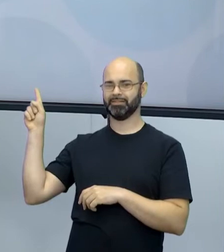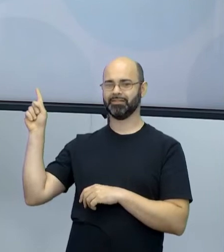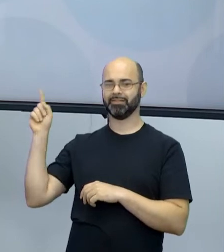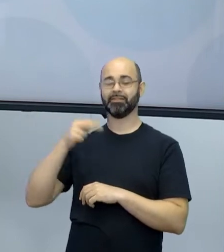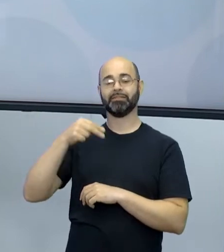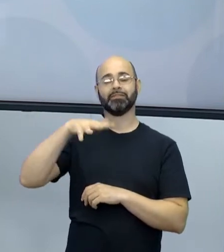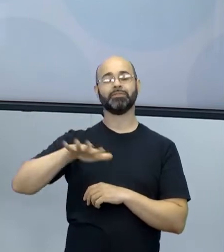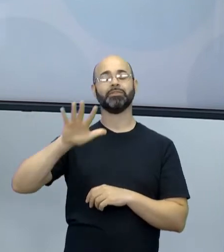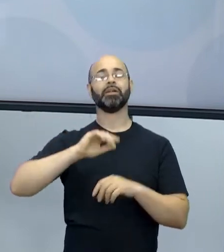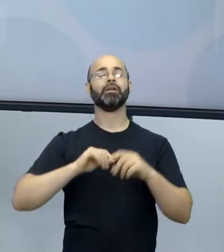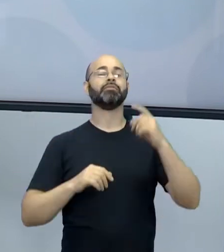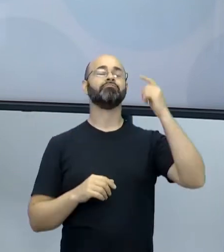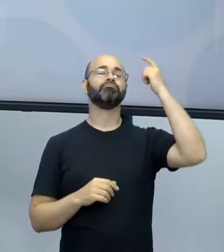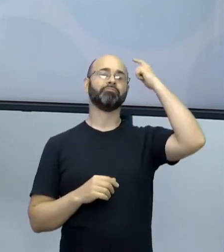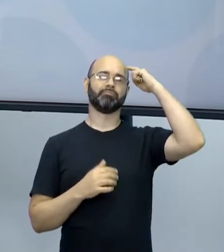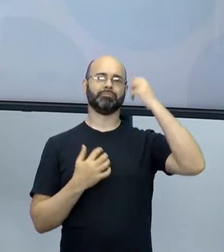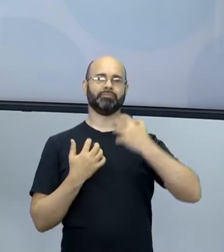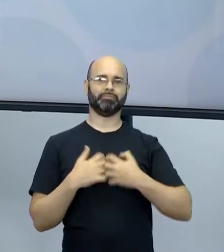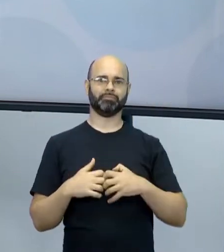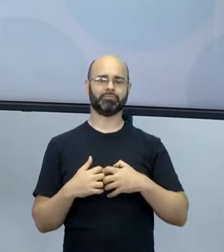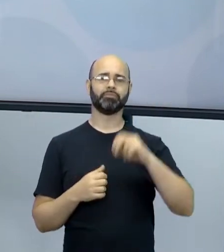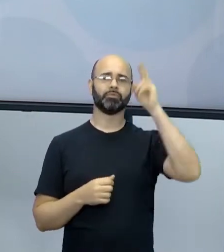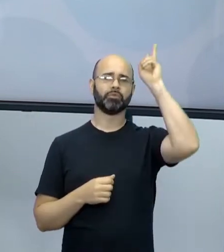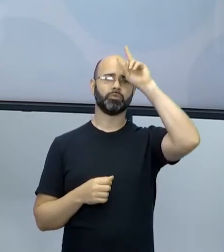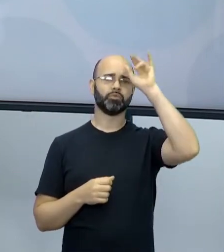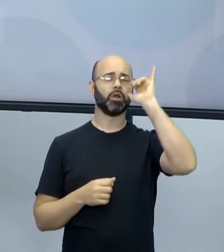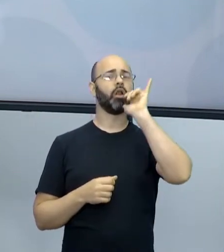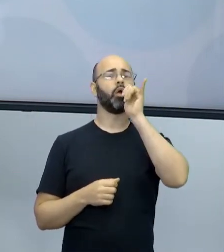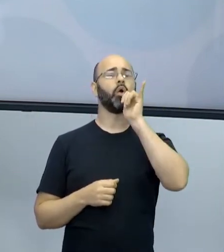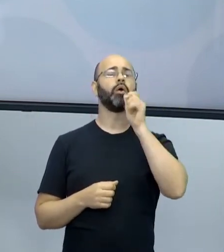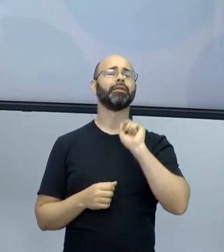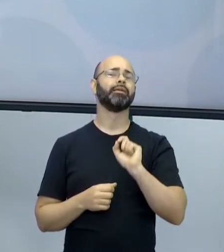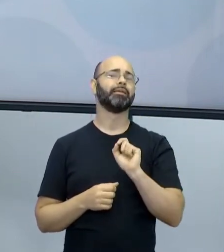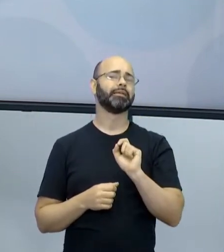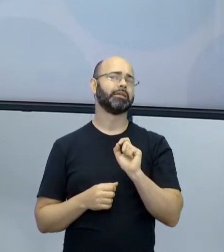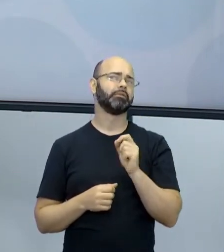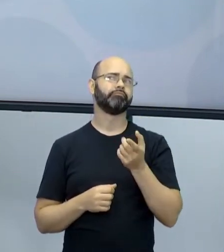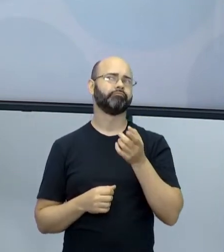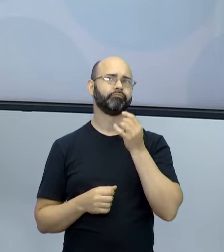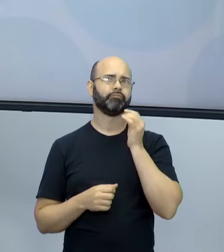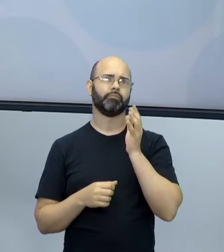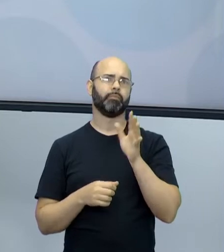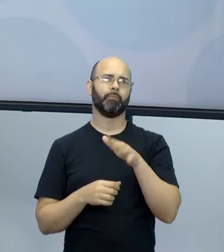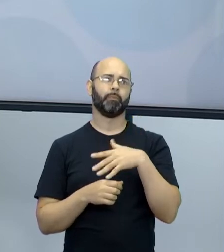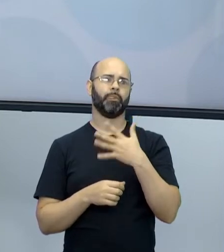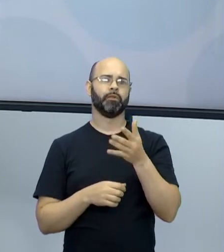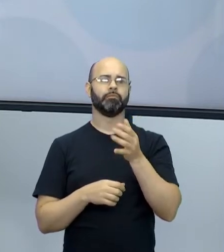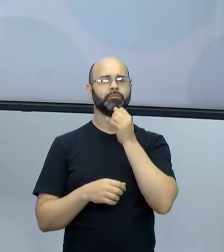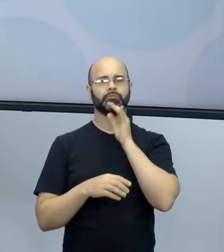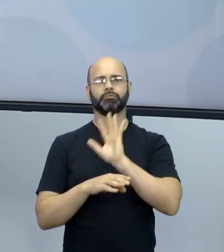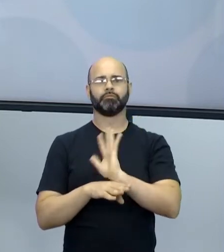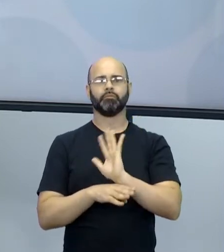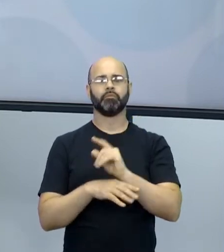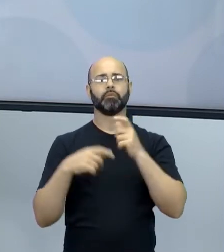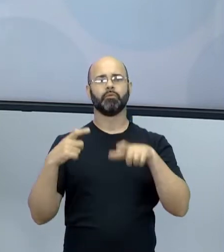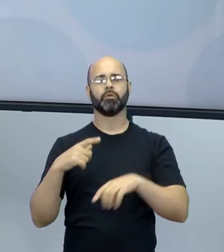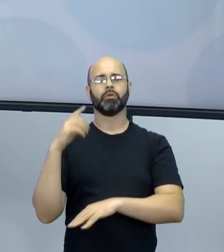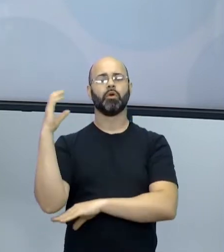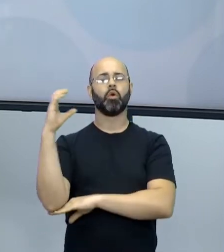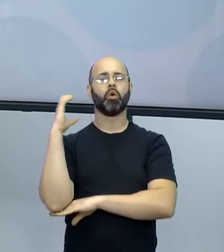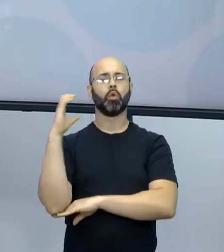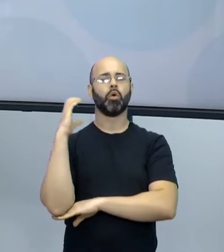isso. Quem está contando a história? Você tem um cinema feito, sei lá, na Colômbia, ou sobre a